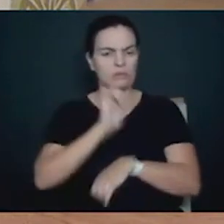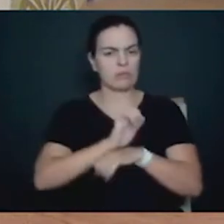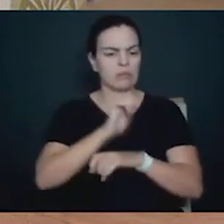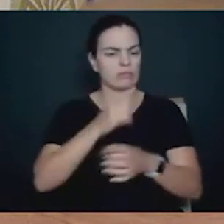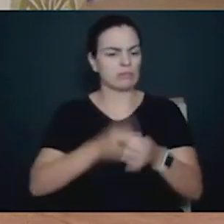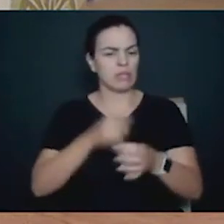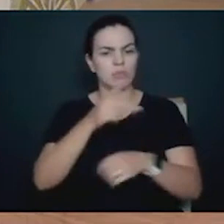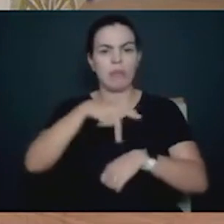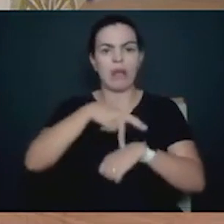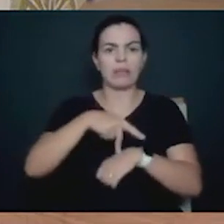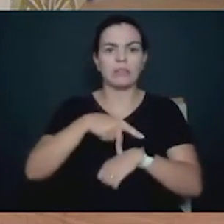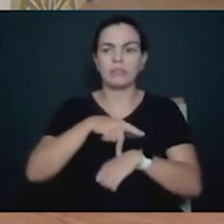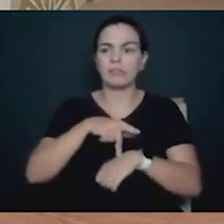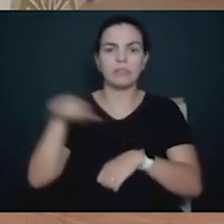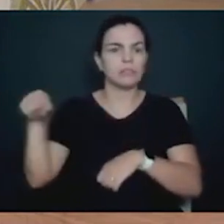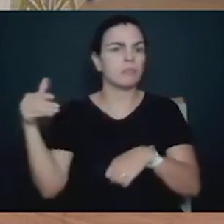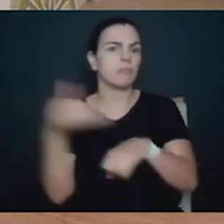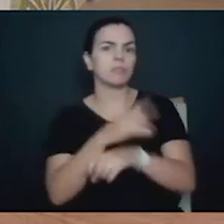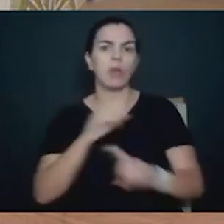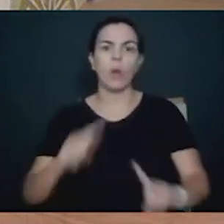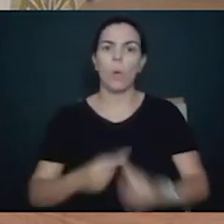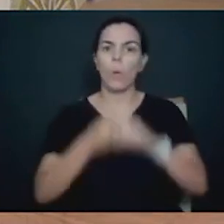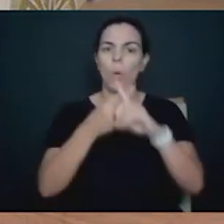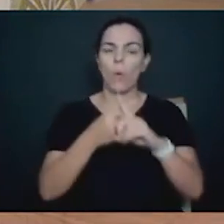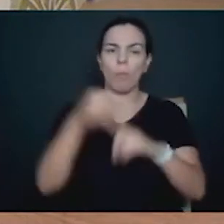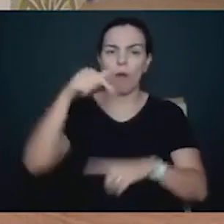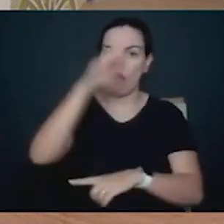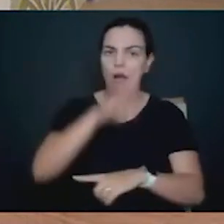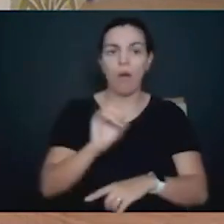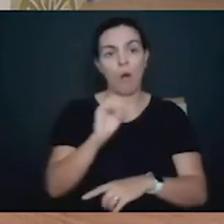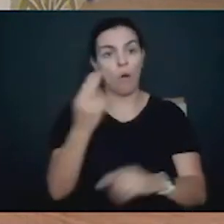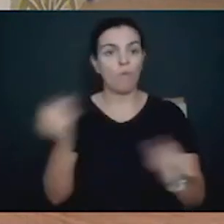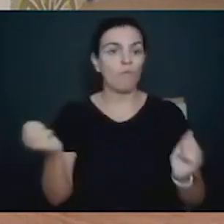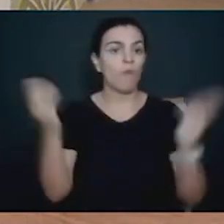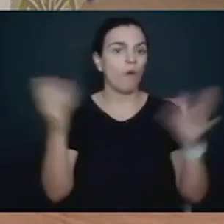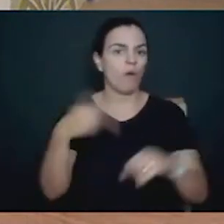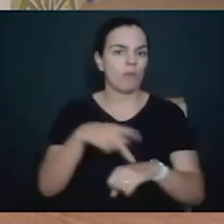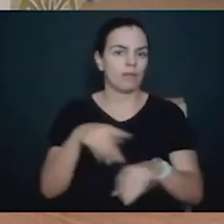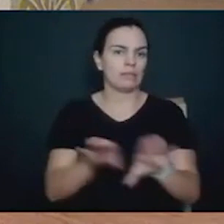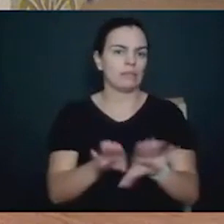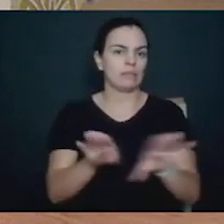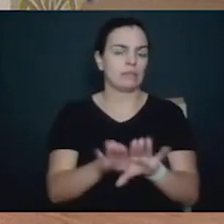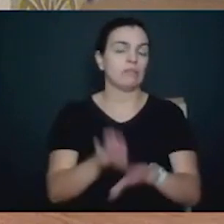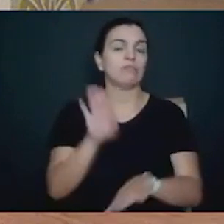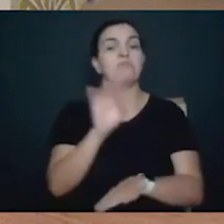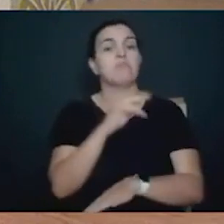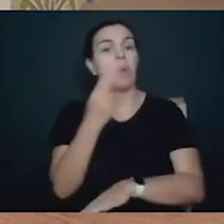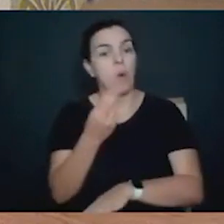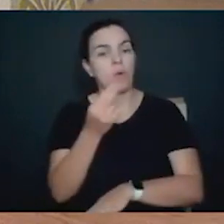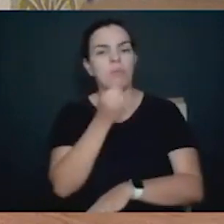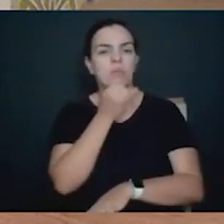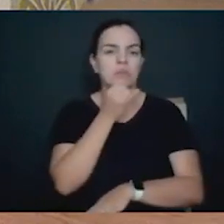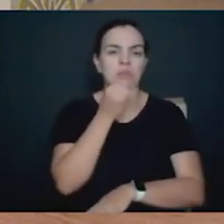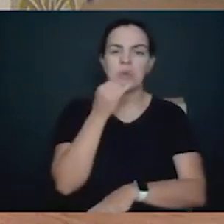diversas competições aqui e lá fora. Ou simplesmente fazer com que uma pessoa, uma criança, neste caso, um jovem, um